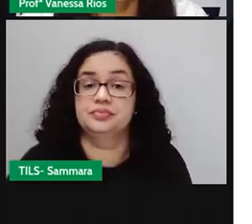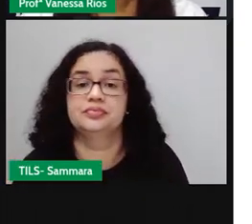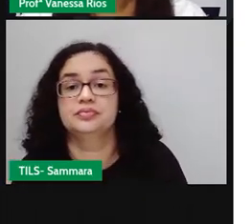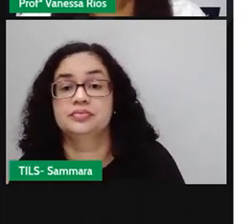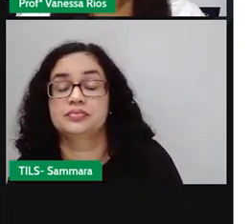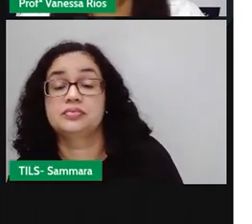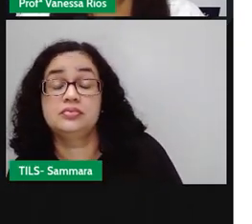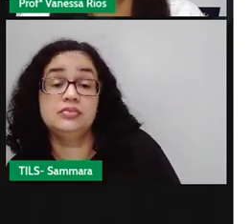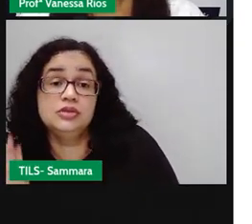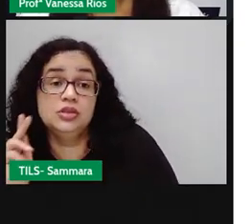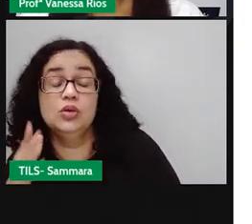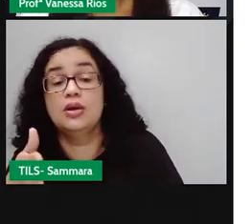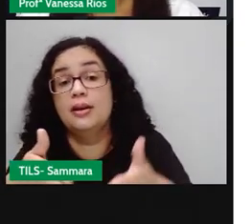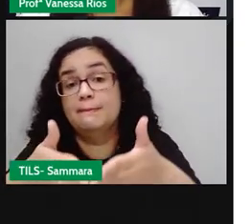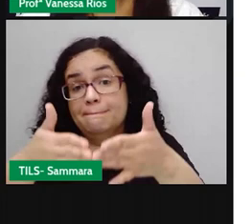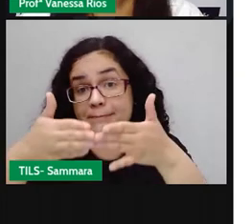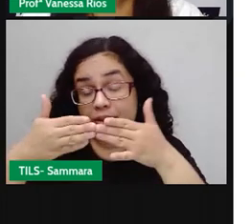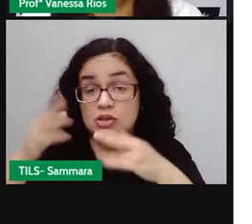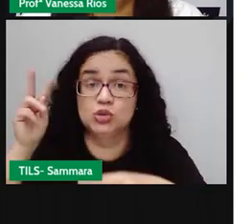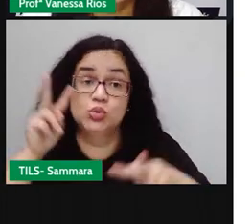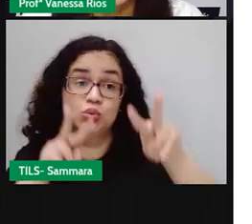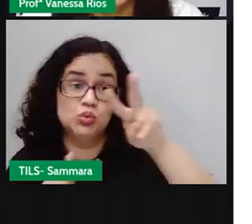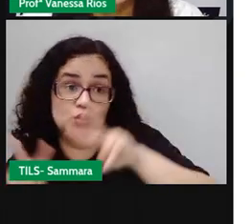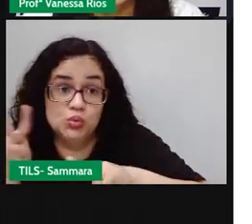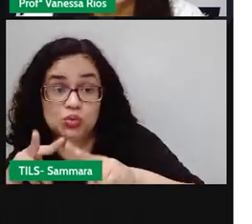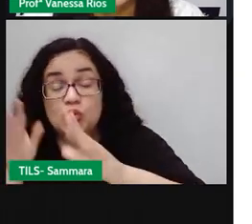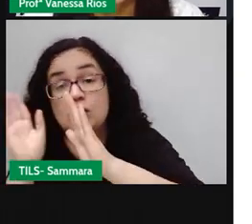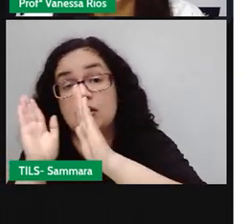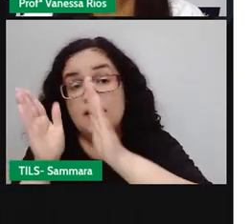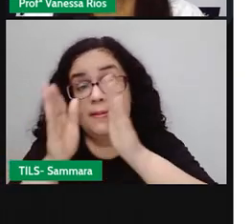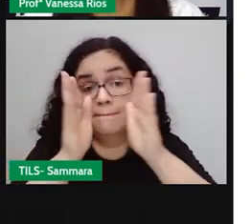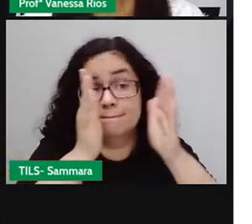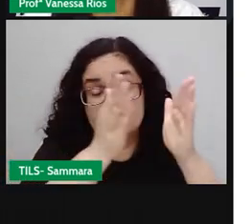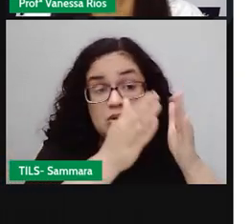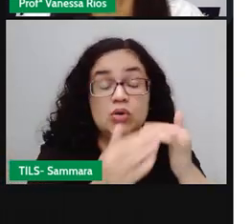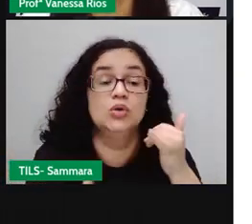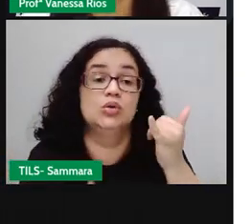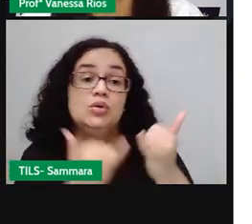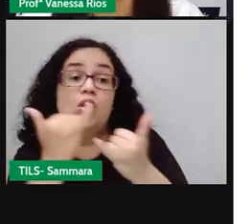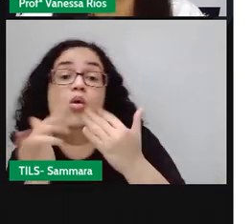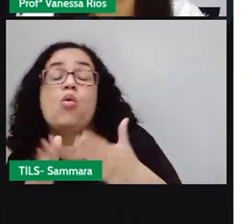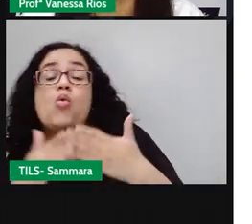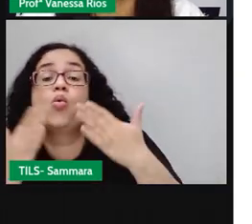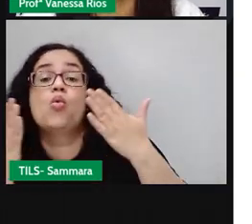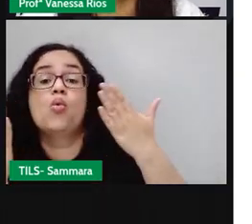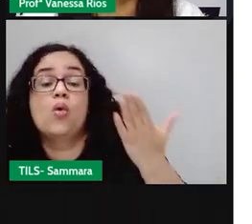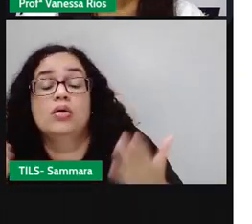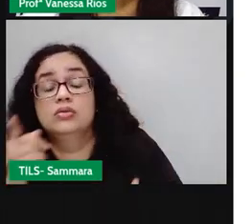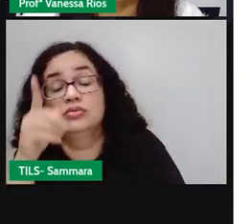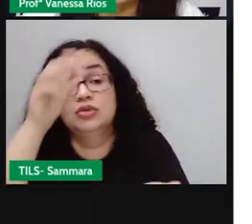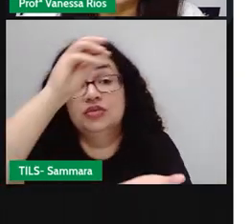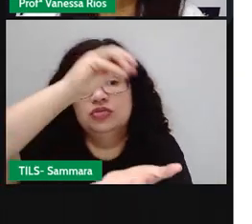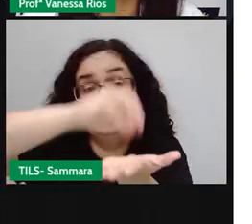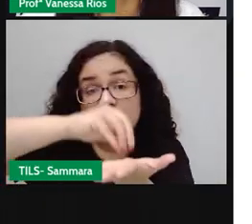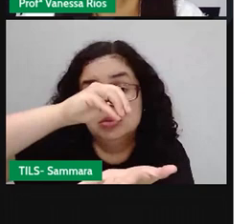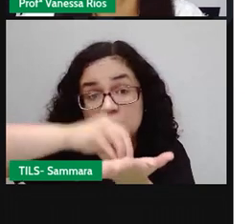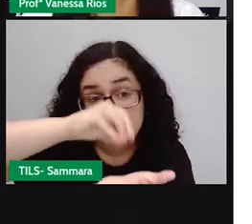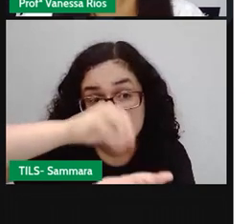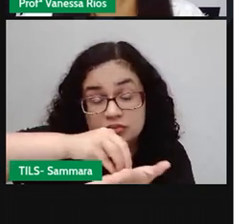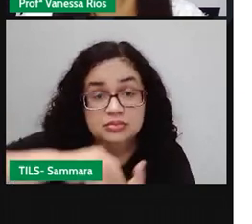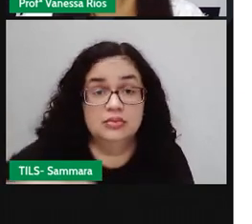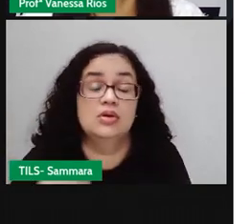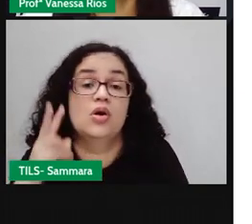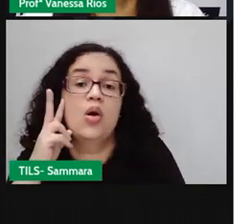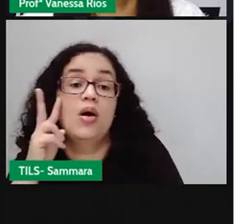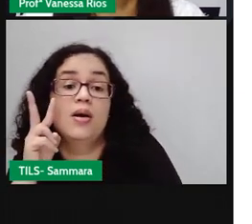faltando. Então, quando é pedido, ó, observe uma sequência de peças de dominó, quais as peças que estão faltando, a